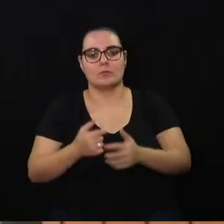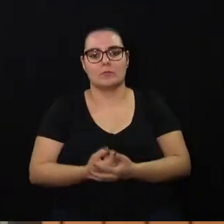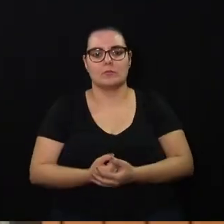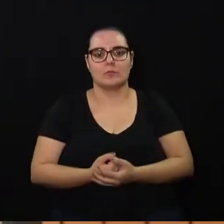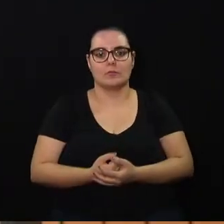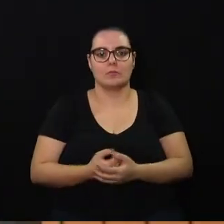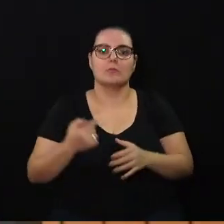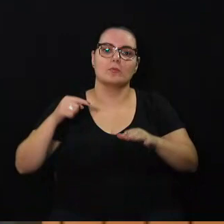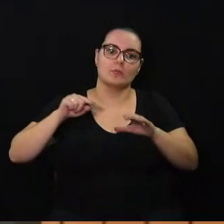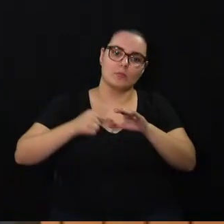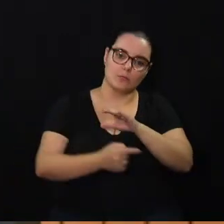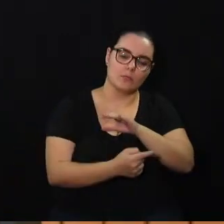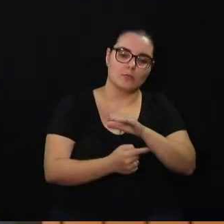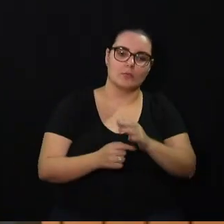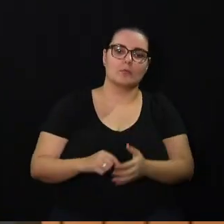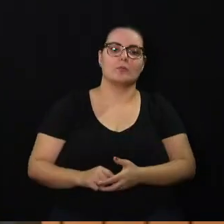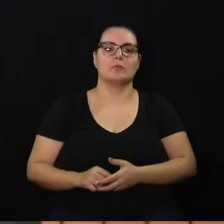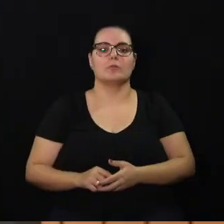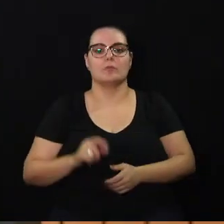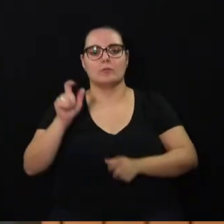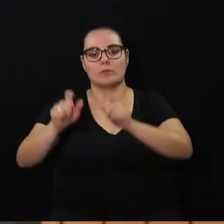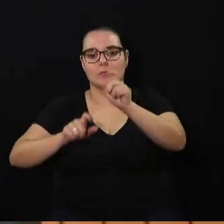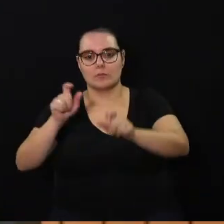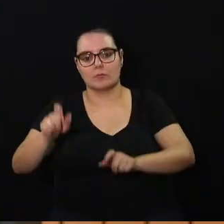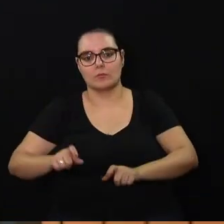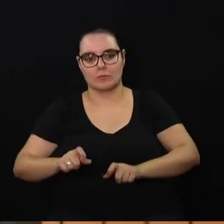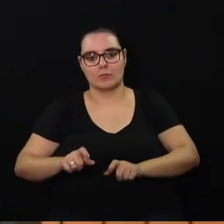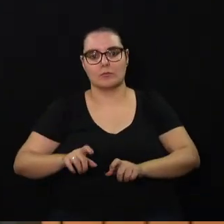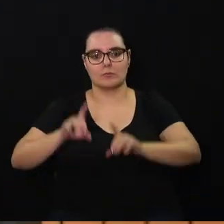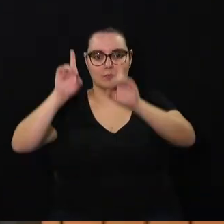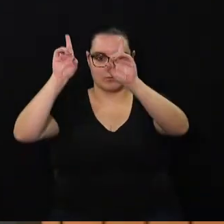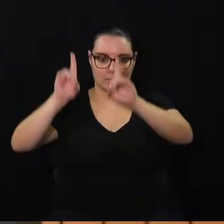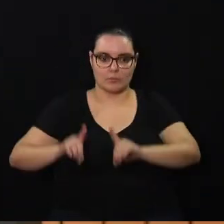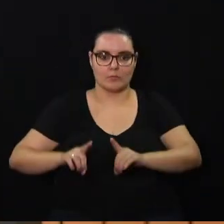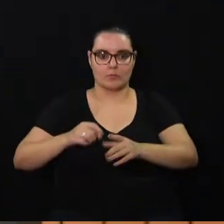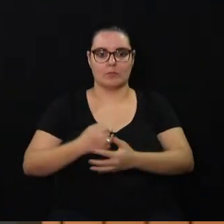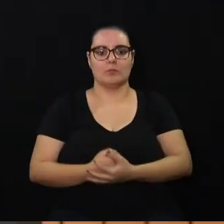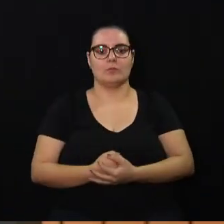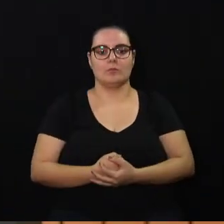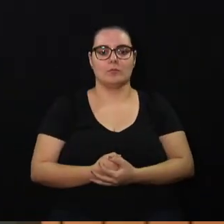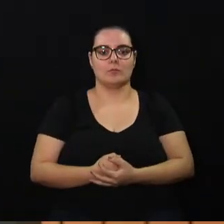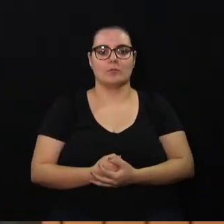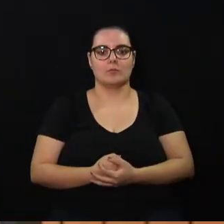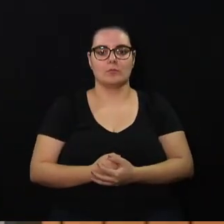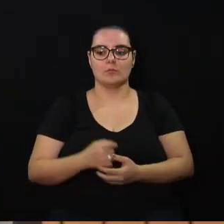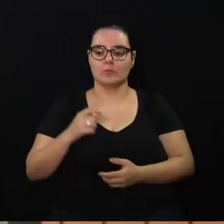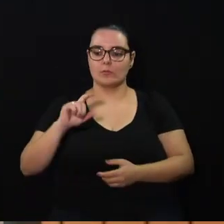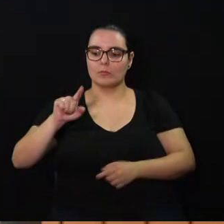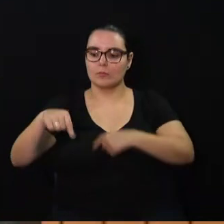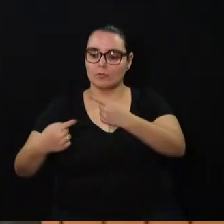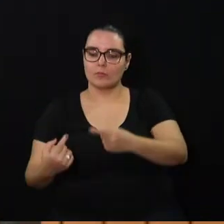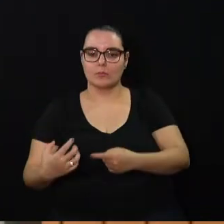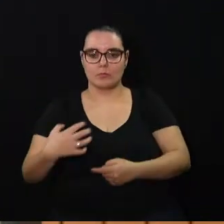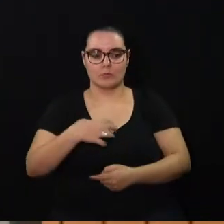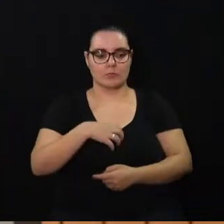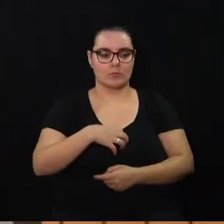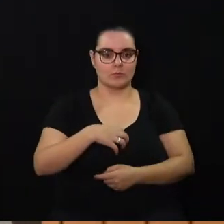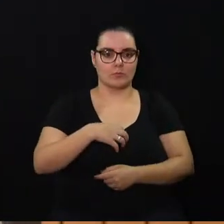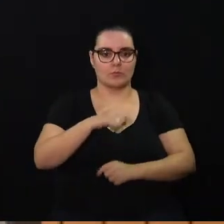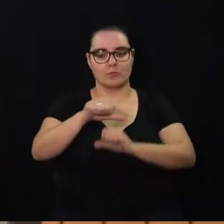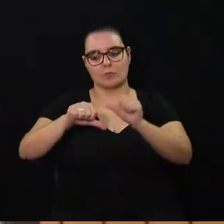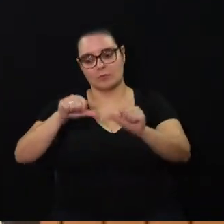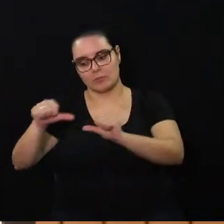conhecer melhor o direito das pessoas com deficiência procurará outras formas de ajudar famílias como o meu